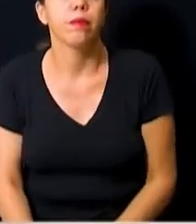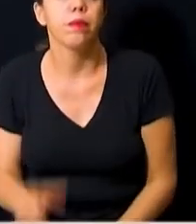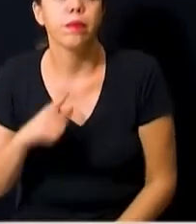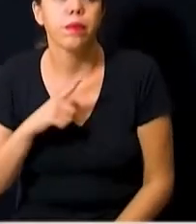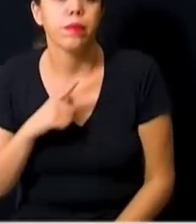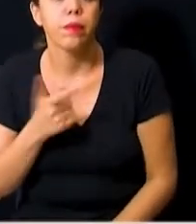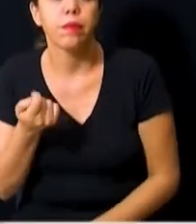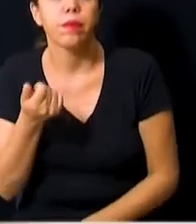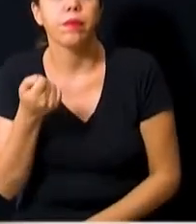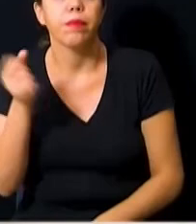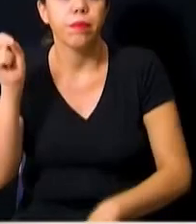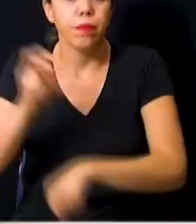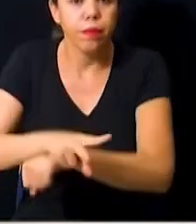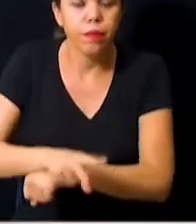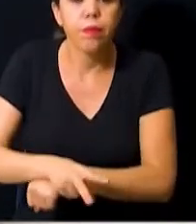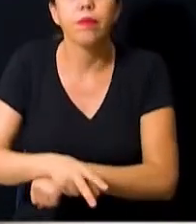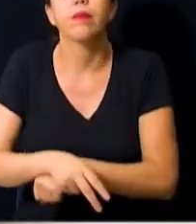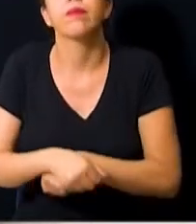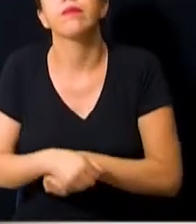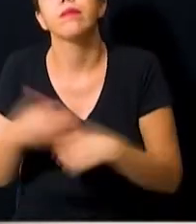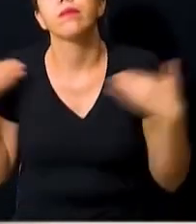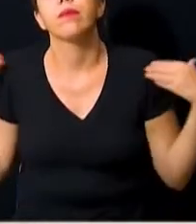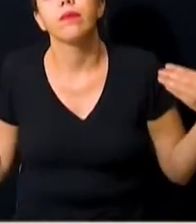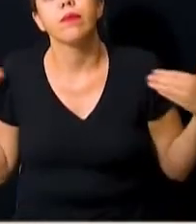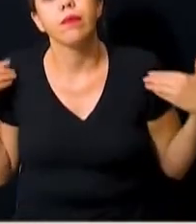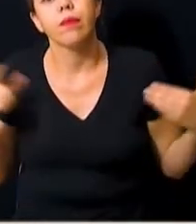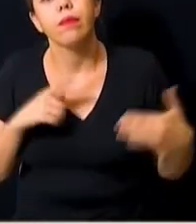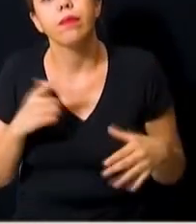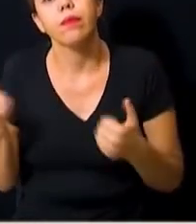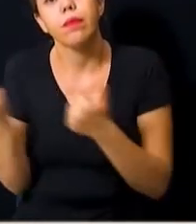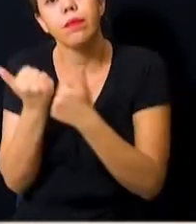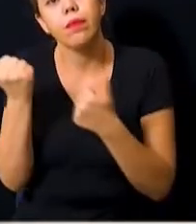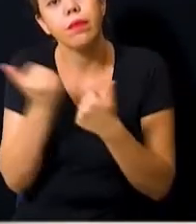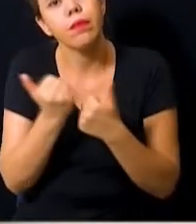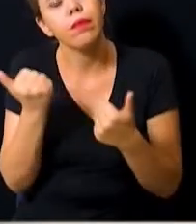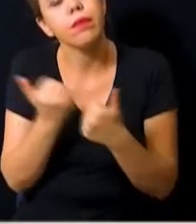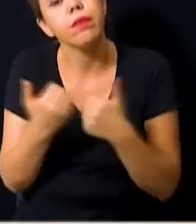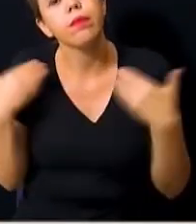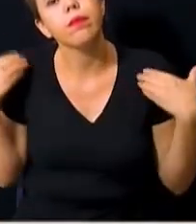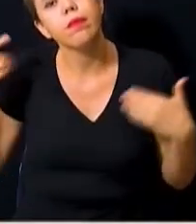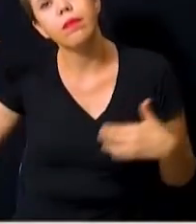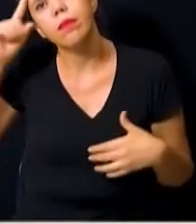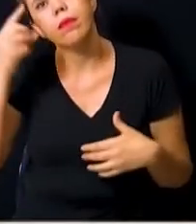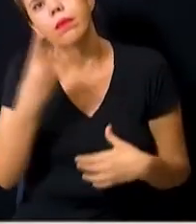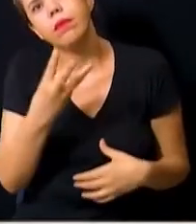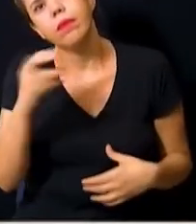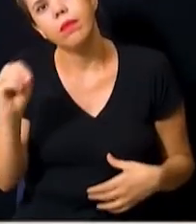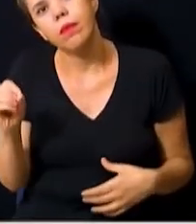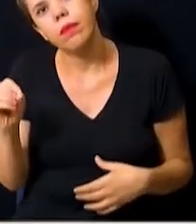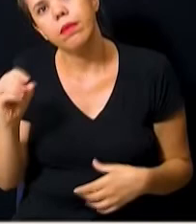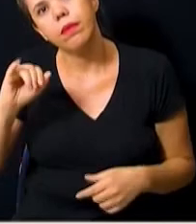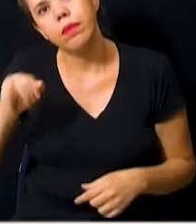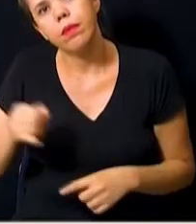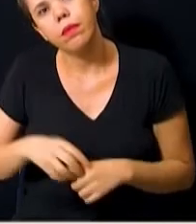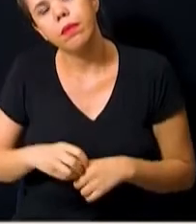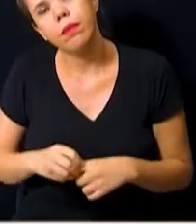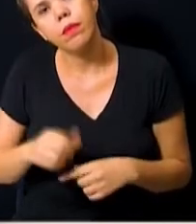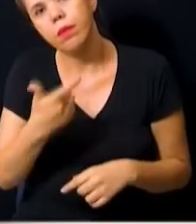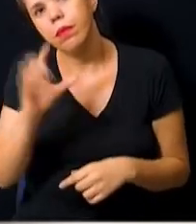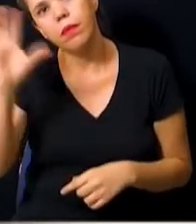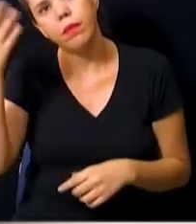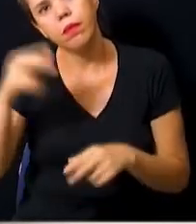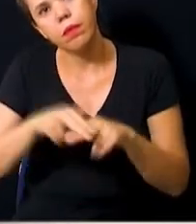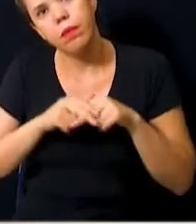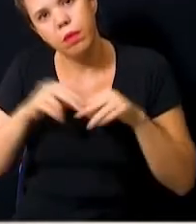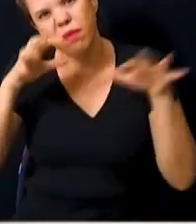oqueteassombra@gmail.com. Nós temos pouquíssimas vagas, porque esse é um passeio que a gente está substituindo o passeio do dia 30 de janeiro, que